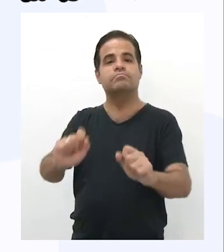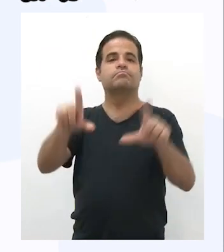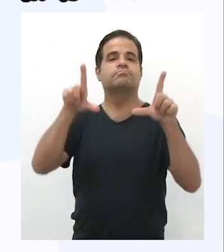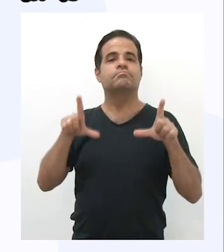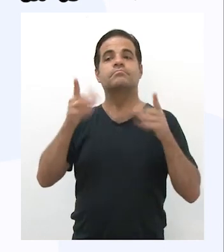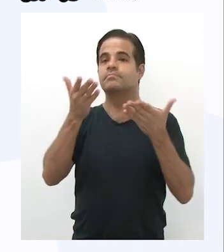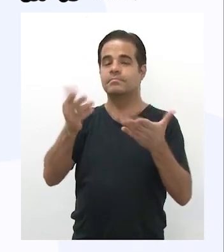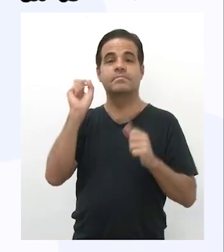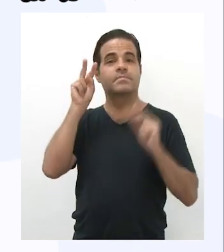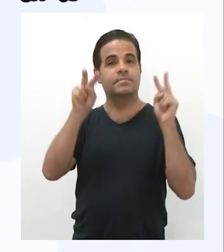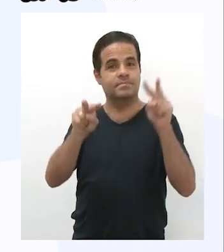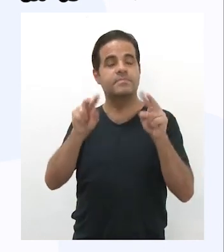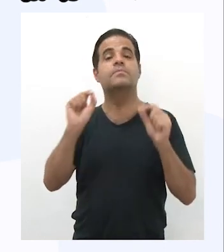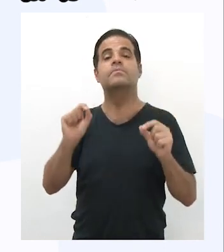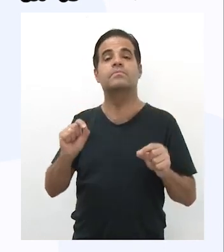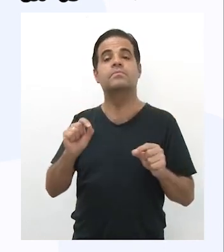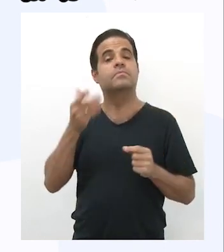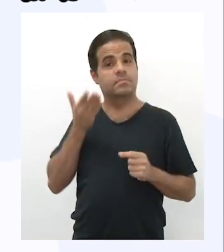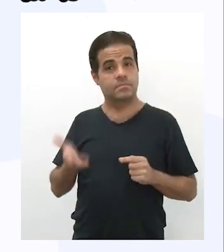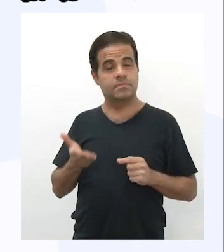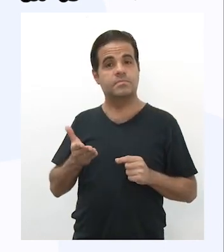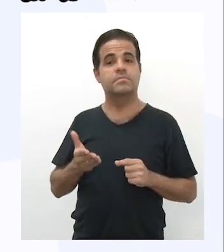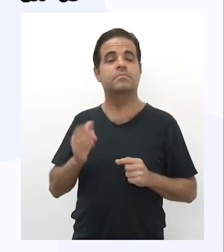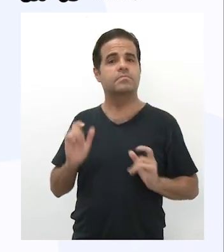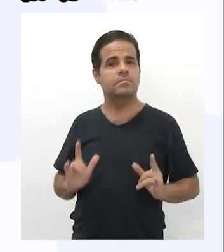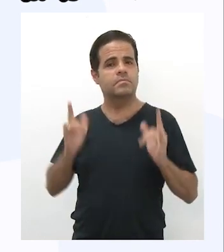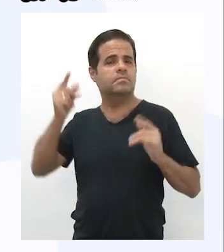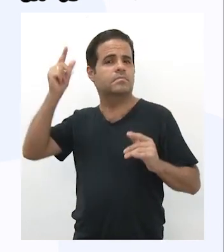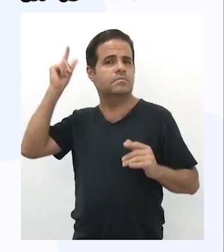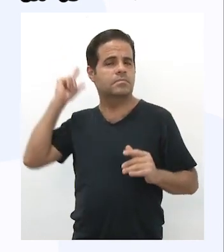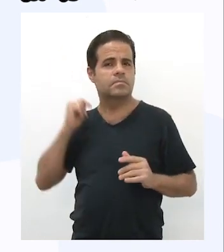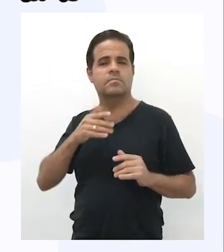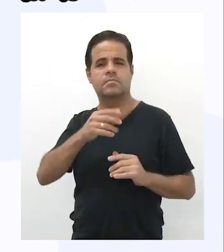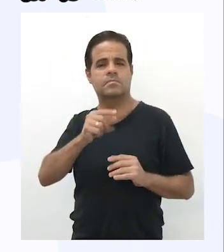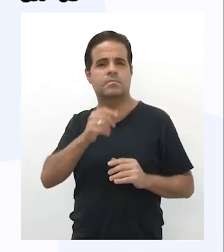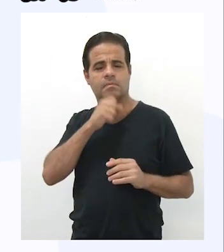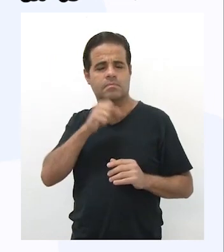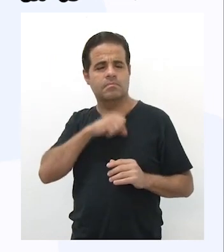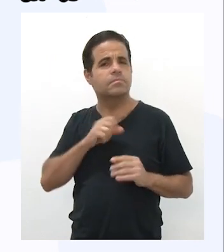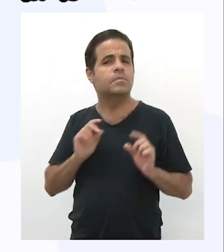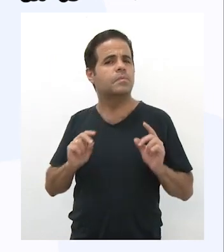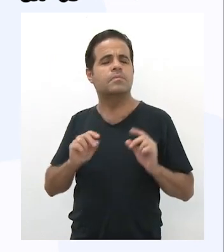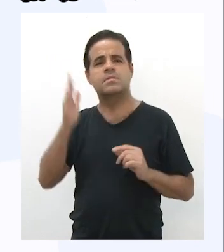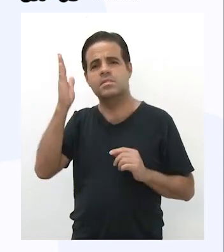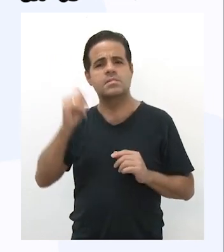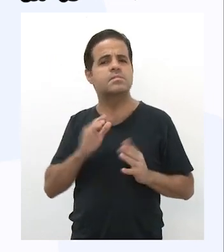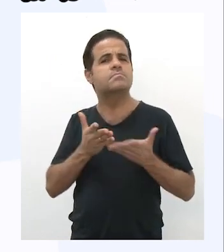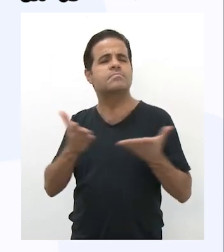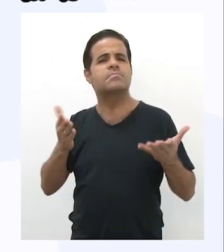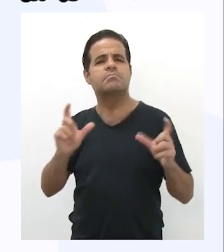para vocês sobre esse patrimônio histórico da humanidade. O que você sabe sobre